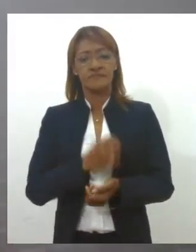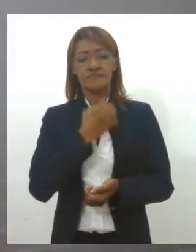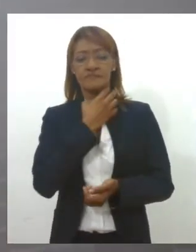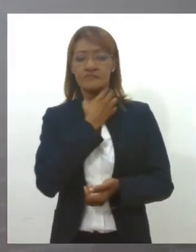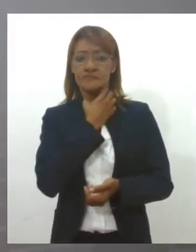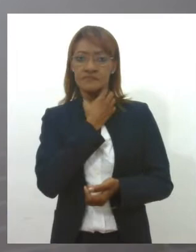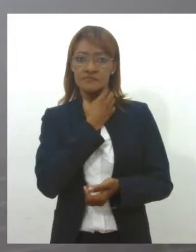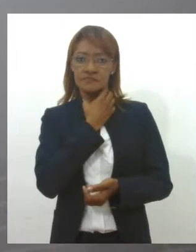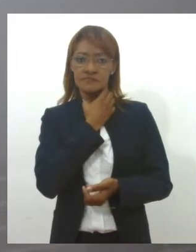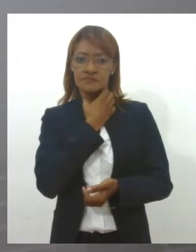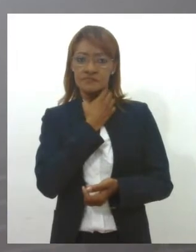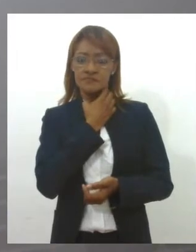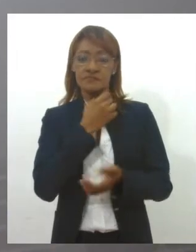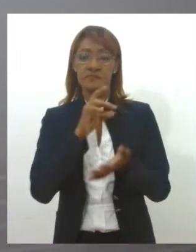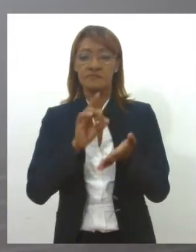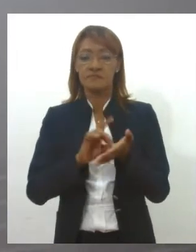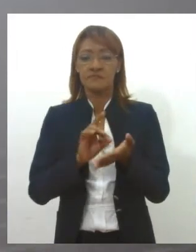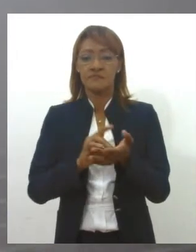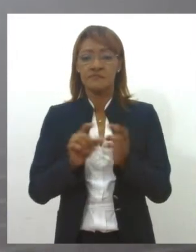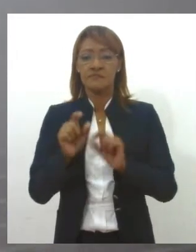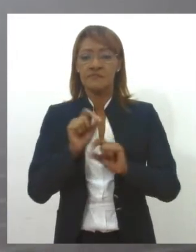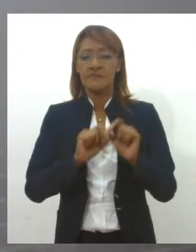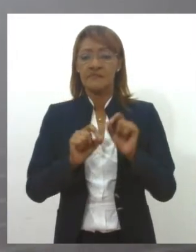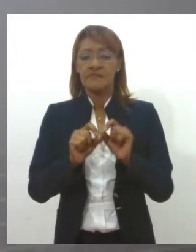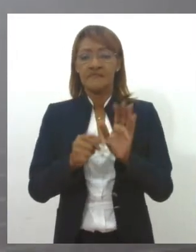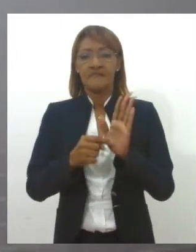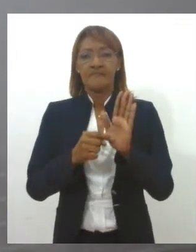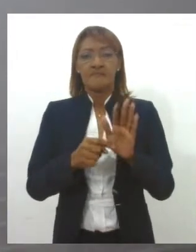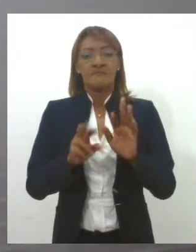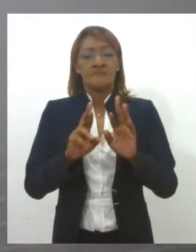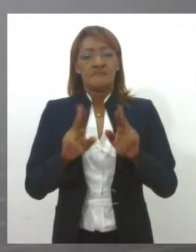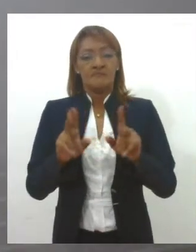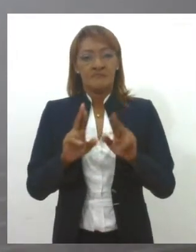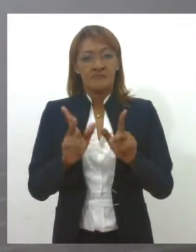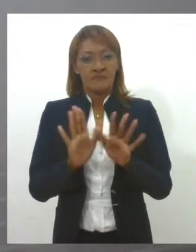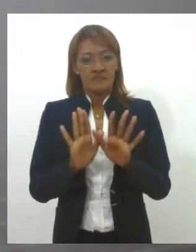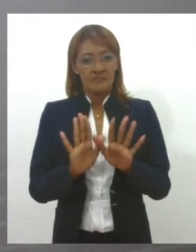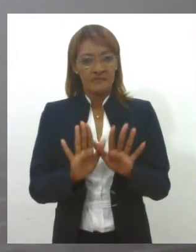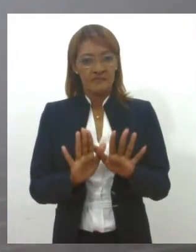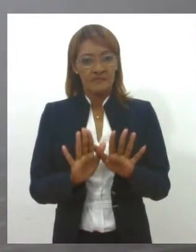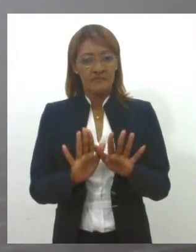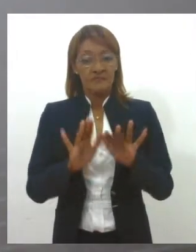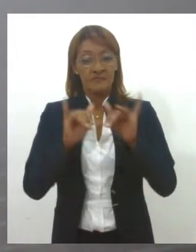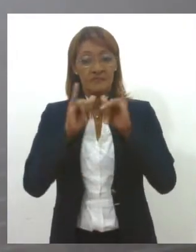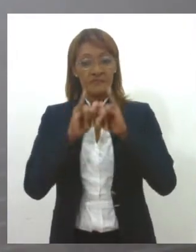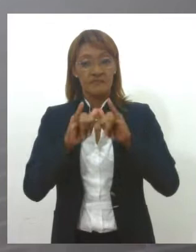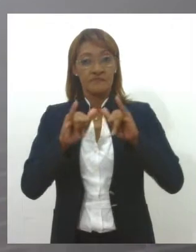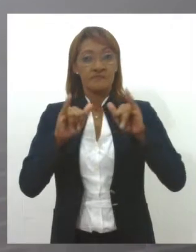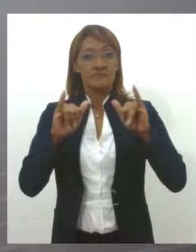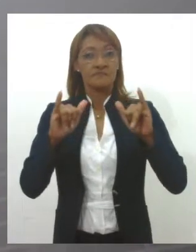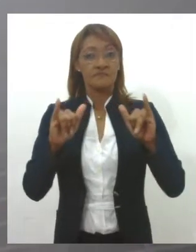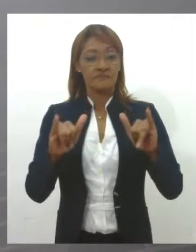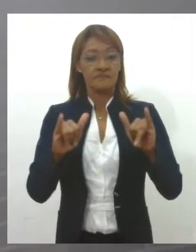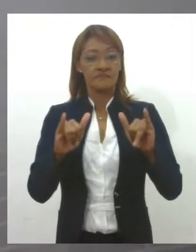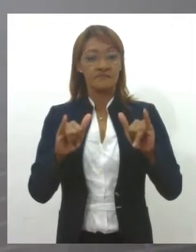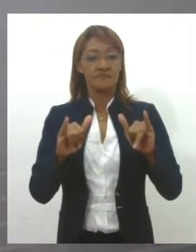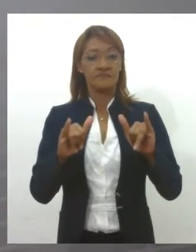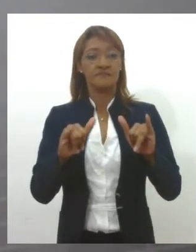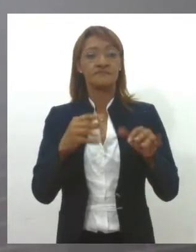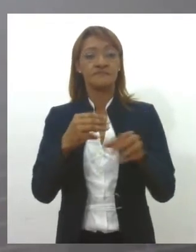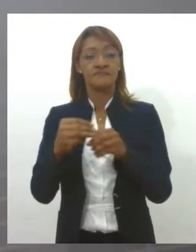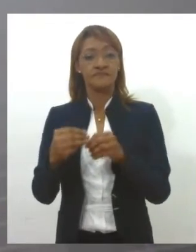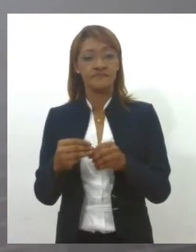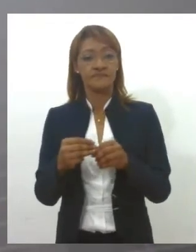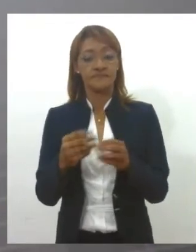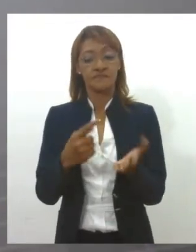e eu na verdade tenho colocado uma diferenciação entre uma tática de anúncio de reajuste porém simples e uma